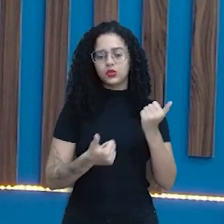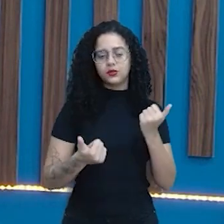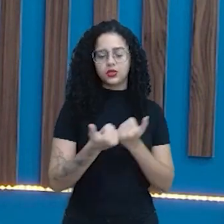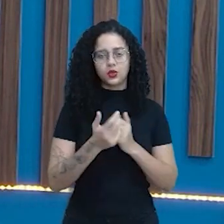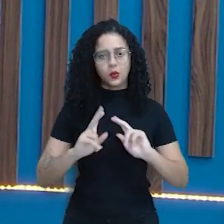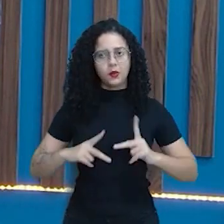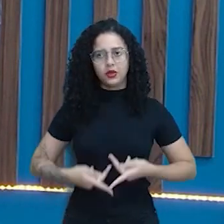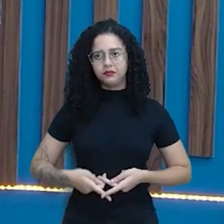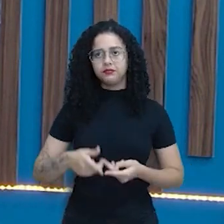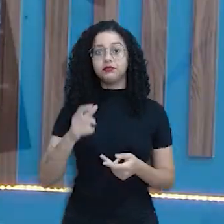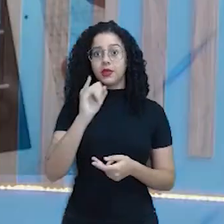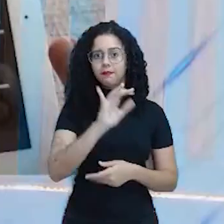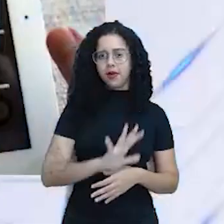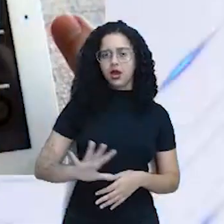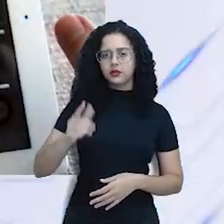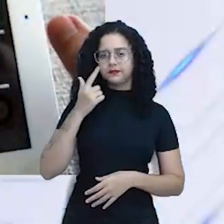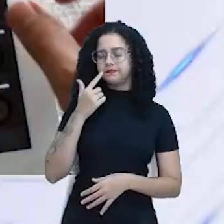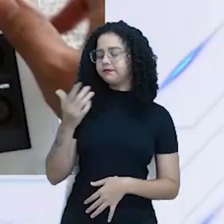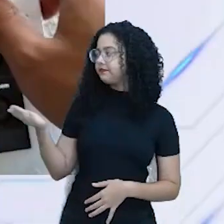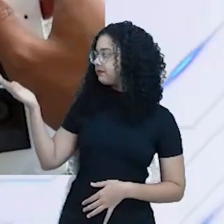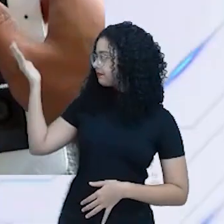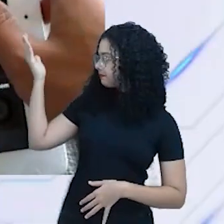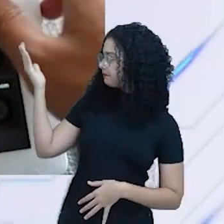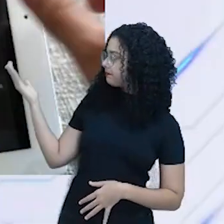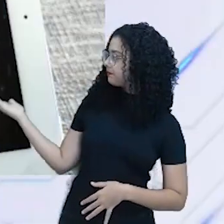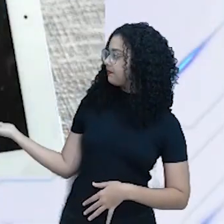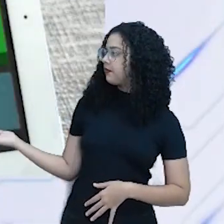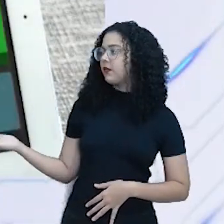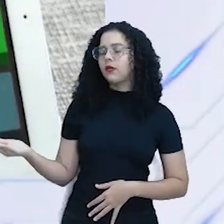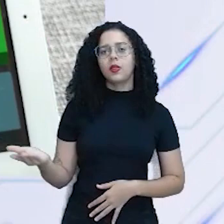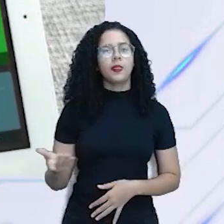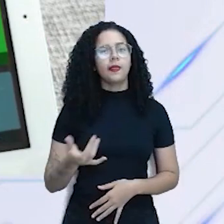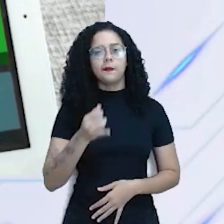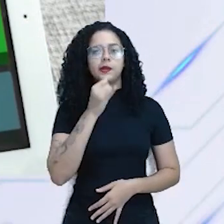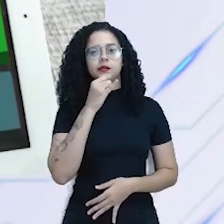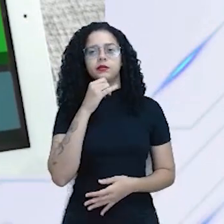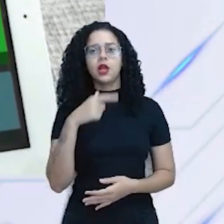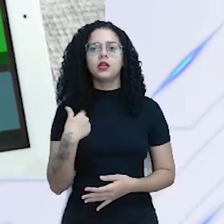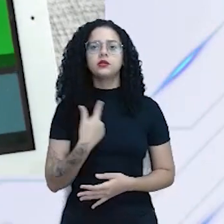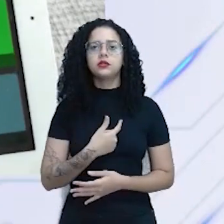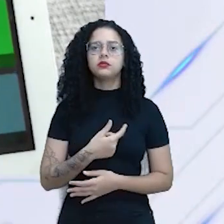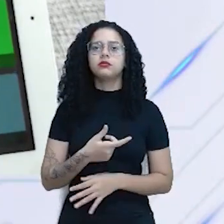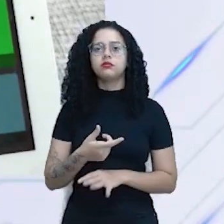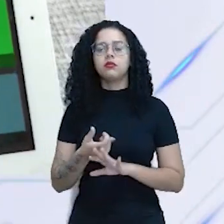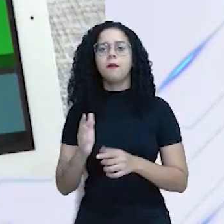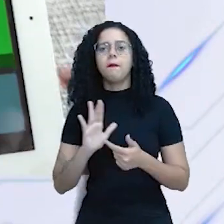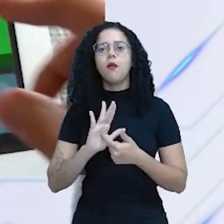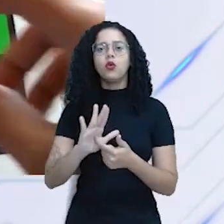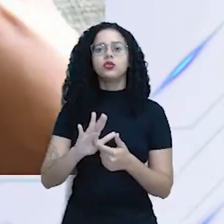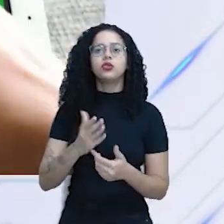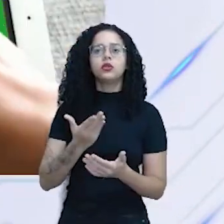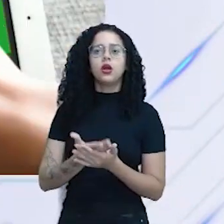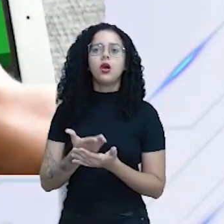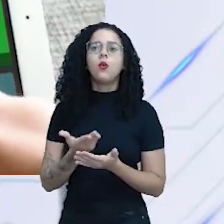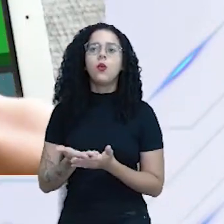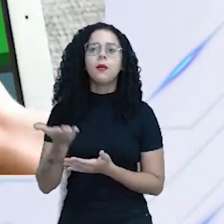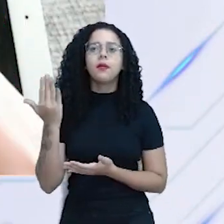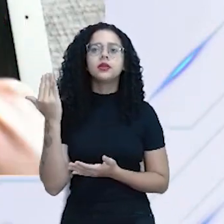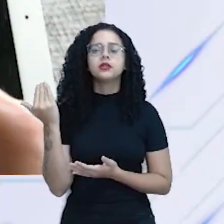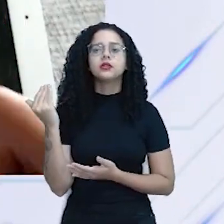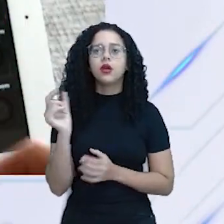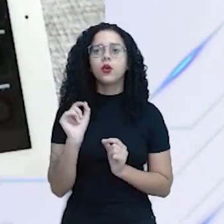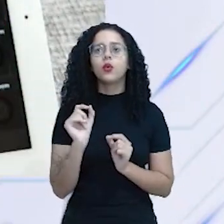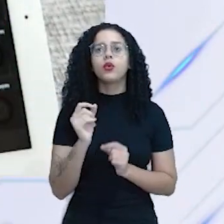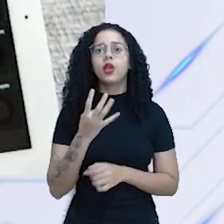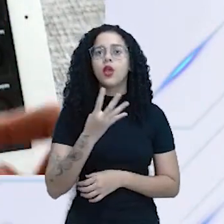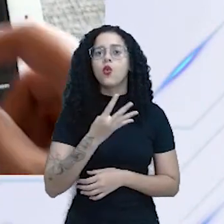Essas imagens que estão aparecendo aí, né, que a gente trouxe, é como se a gente estivesse resgatando aquilo que a gente falou na aula anterior, a chamada